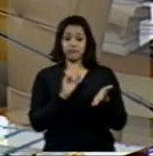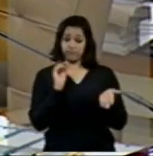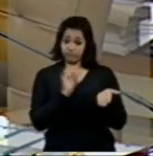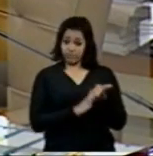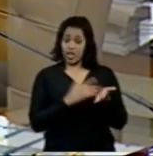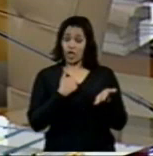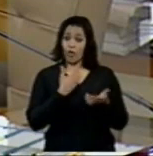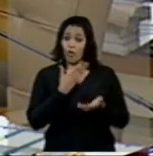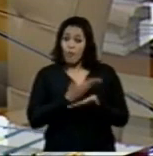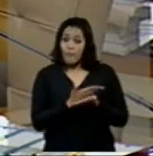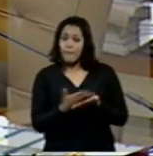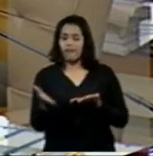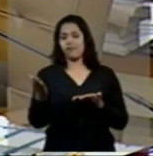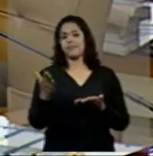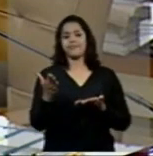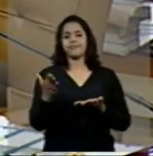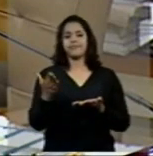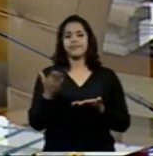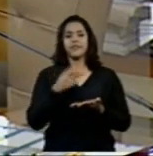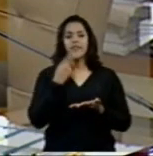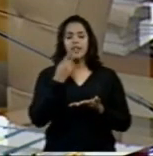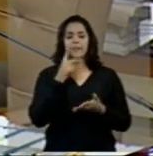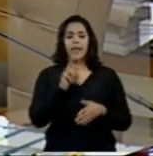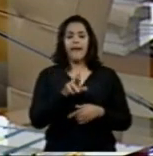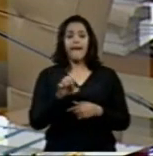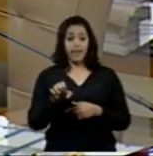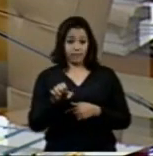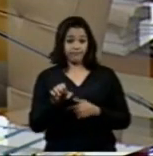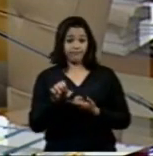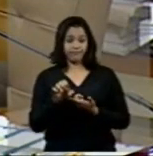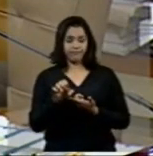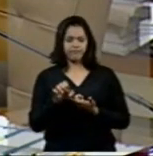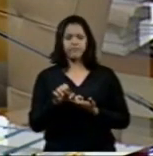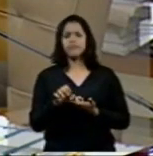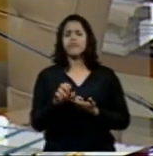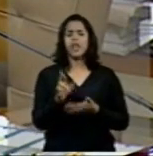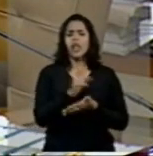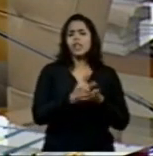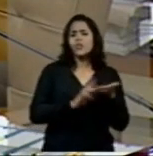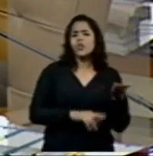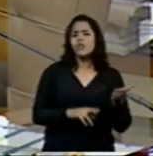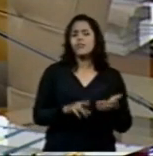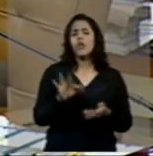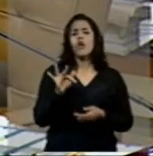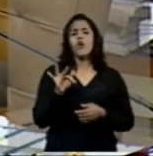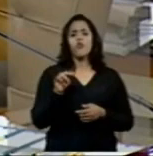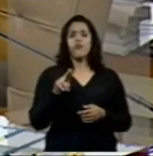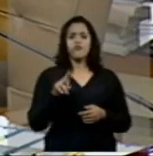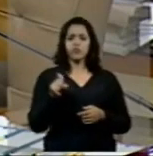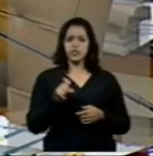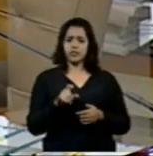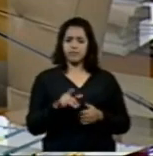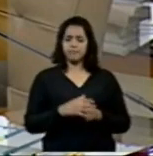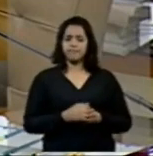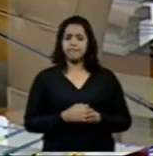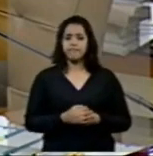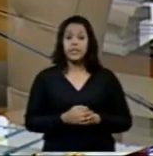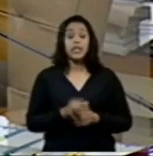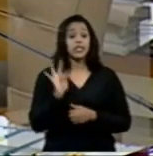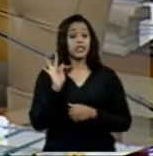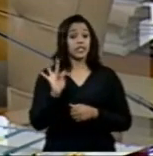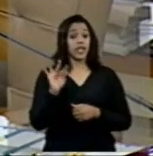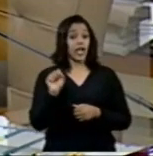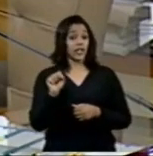o exame pelo recurso extraordinário sob a relatoria do ministro Fux, e o TST,